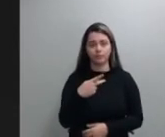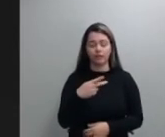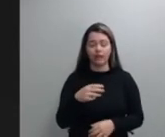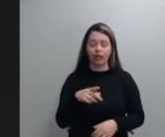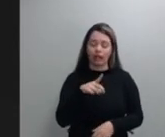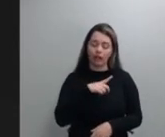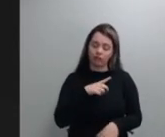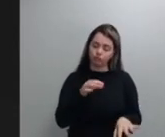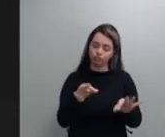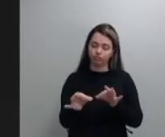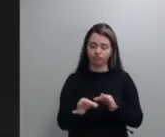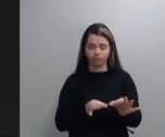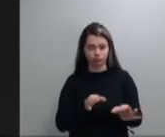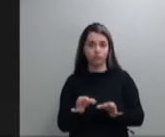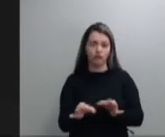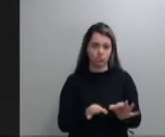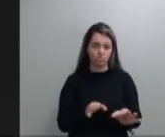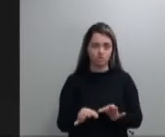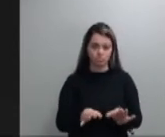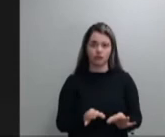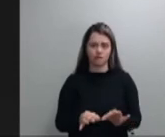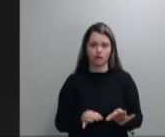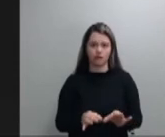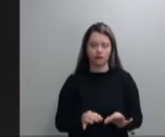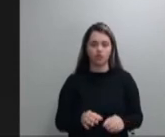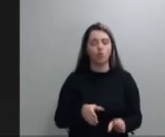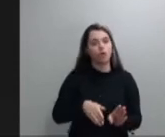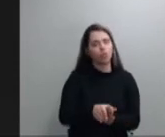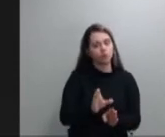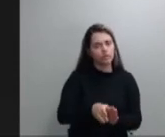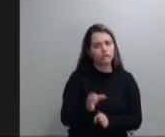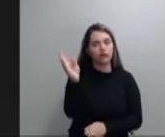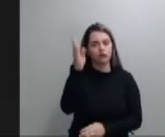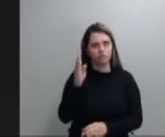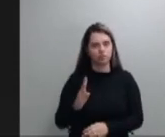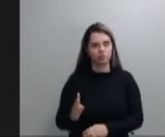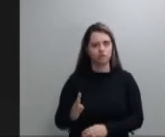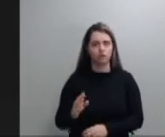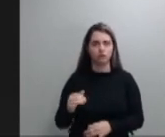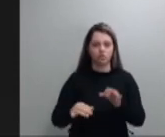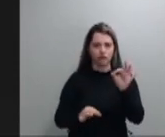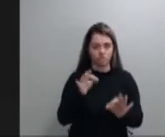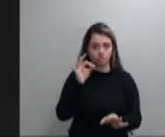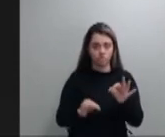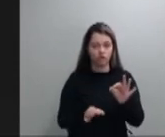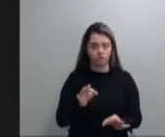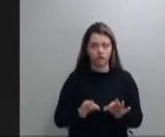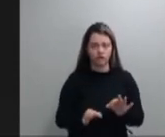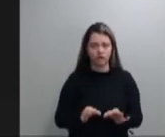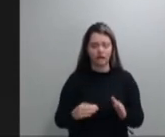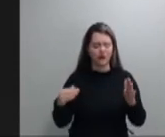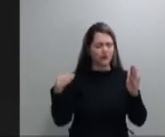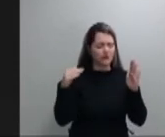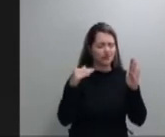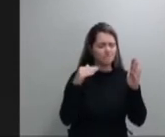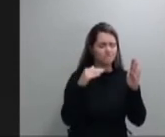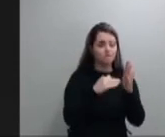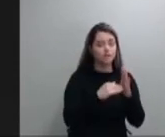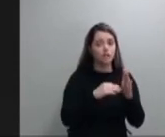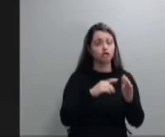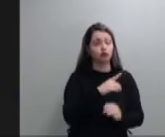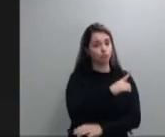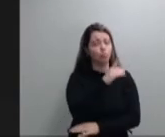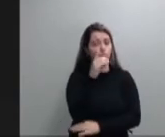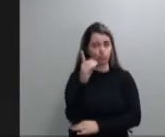a ensejar a interferência do Conselho Nacional de Justiça no que diz respeito ao limite temporal para aquisição dos títulos